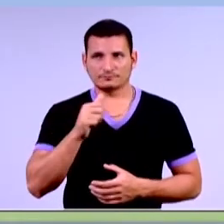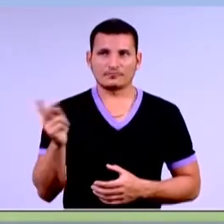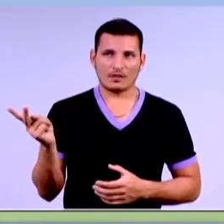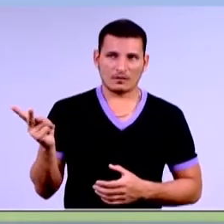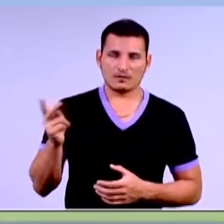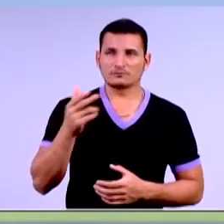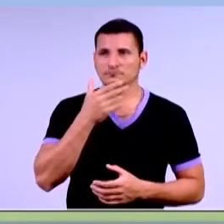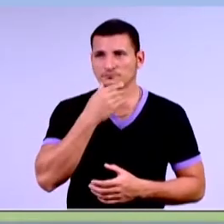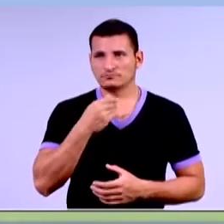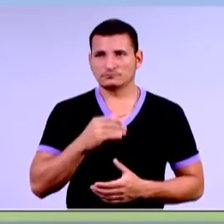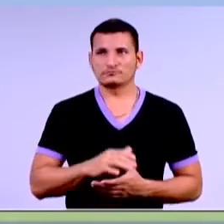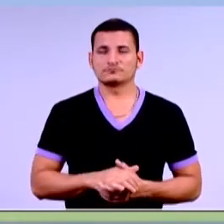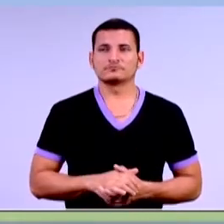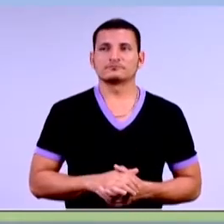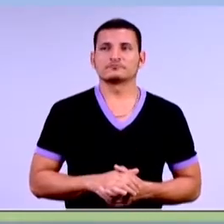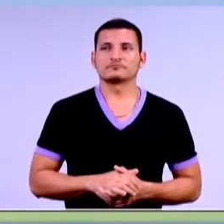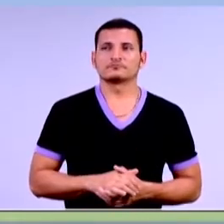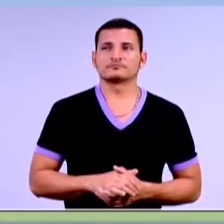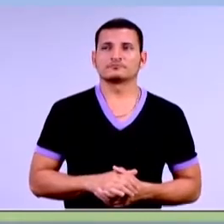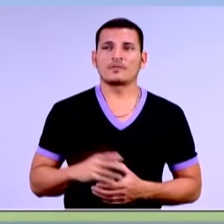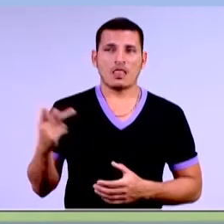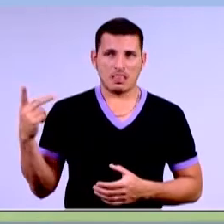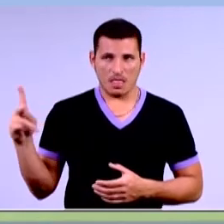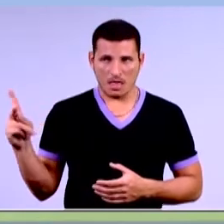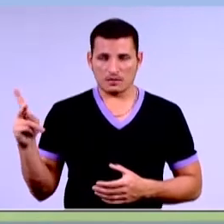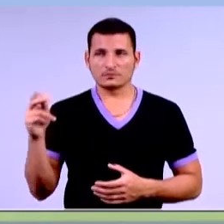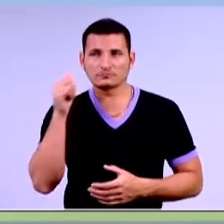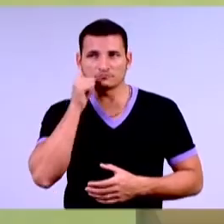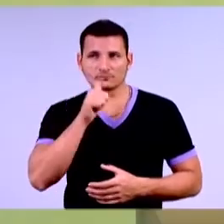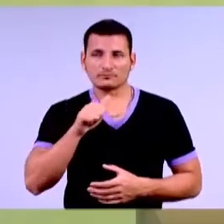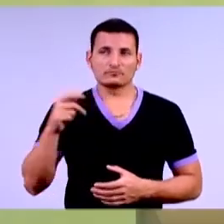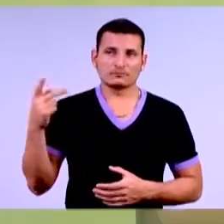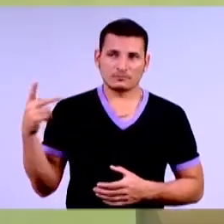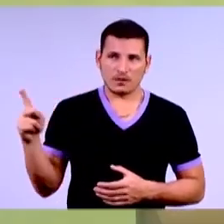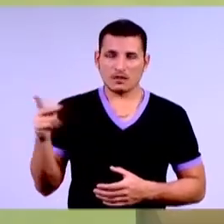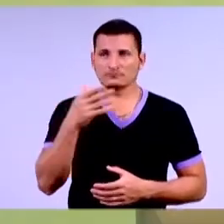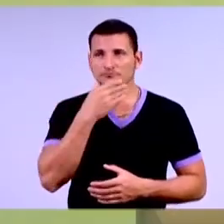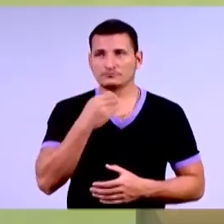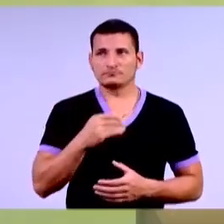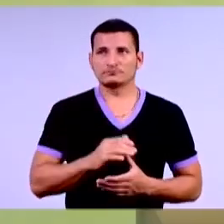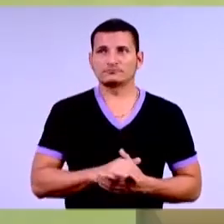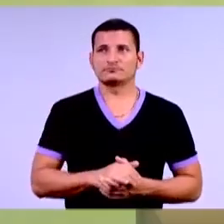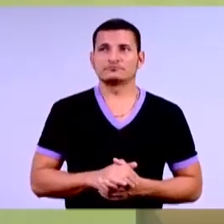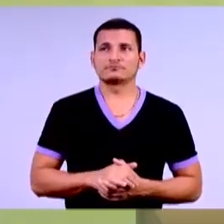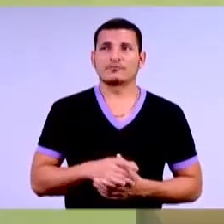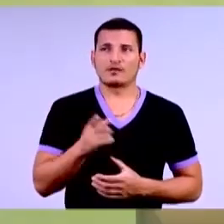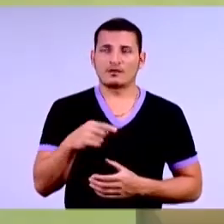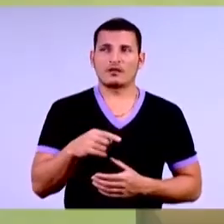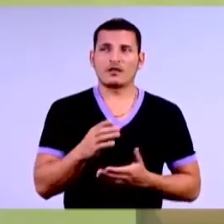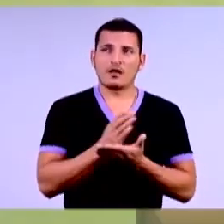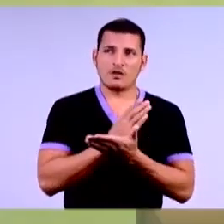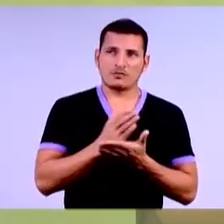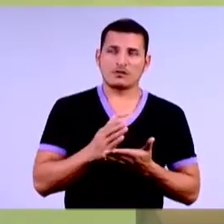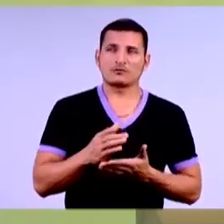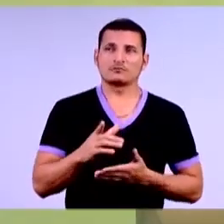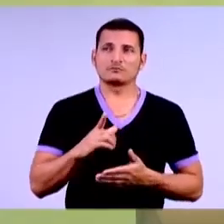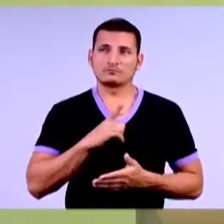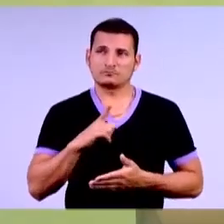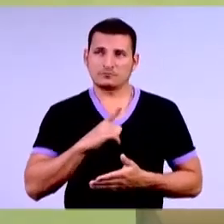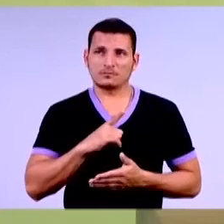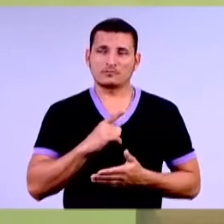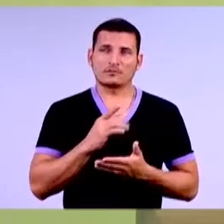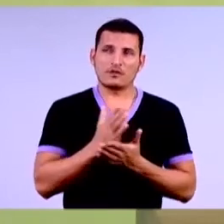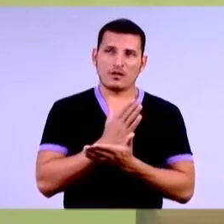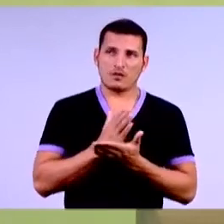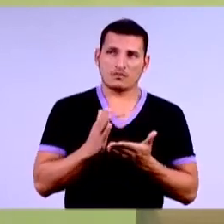delas ok a gente usa muito isso em frase sempre a gente está se referindo que alguém possui algo e se a gente